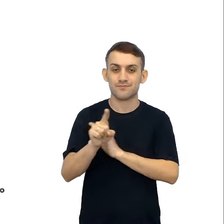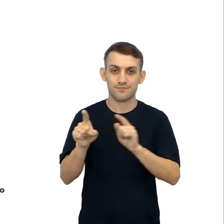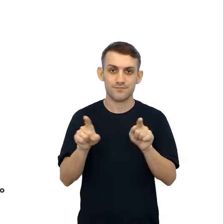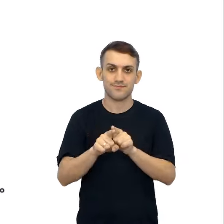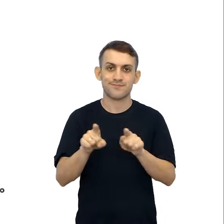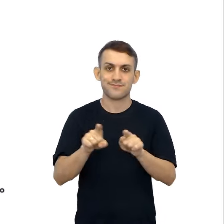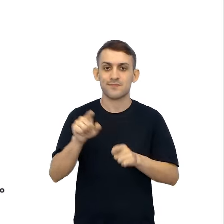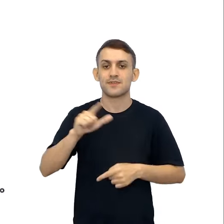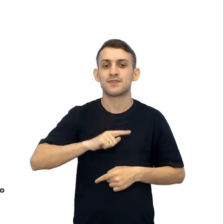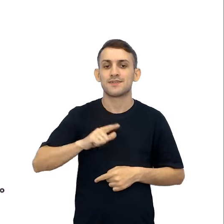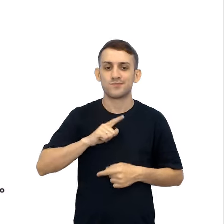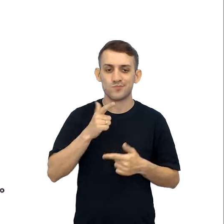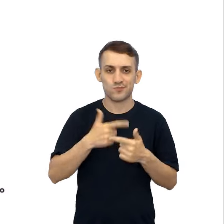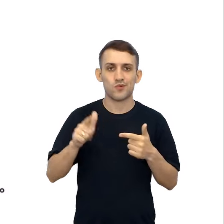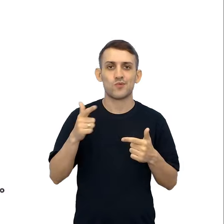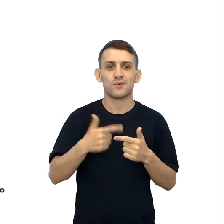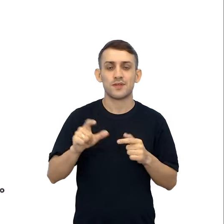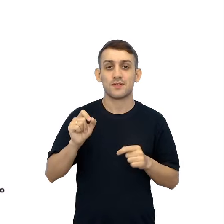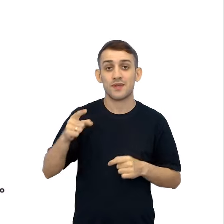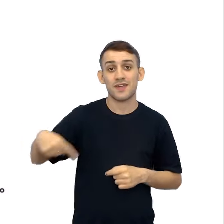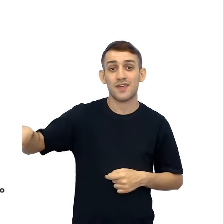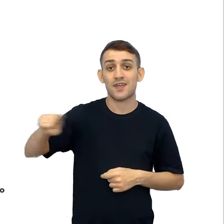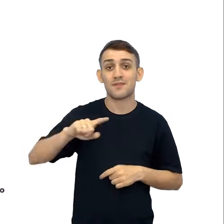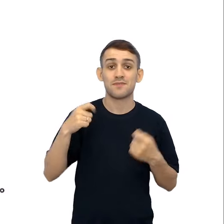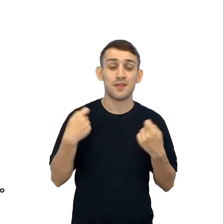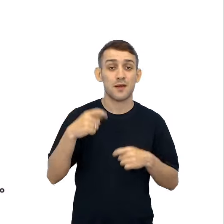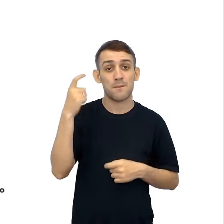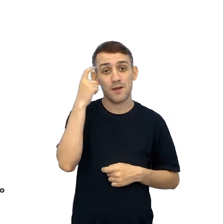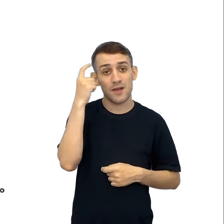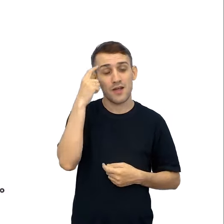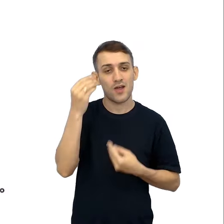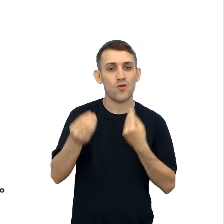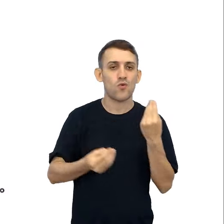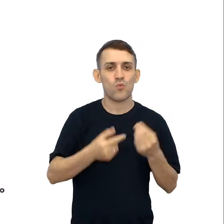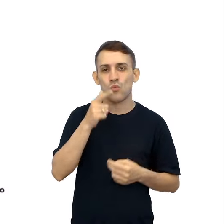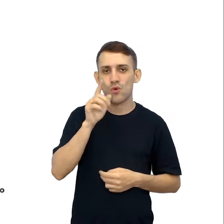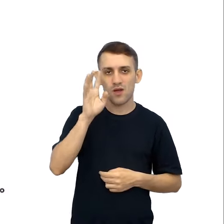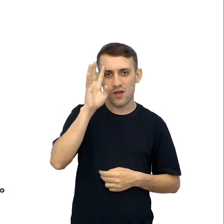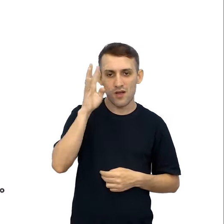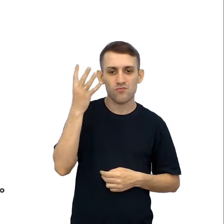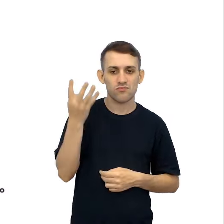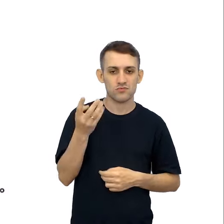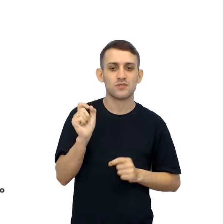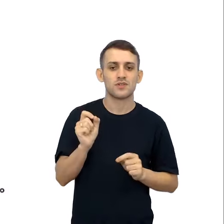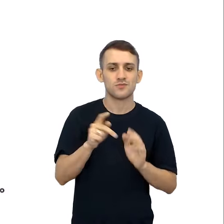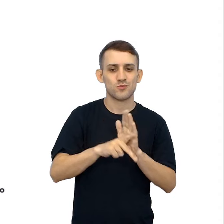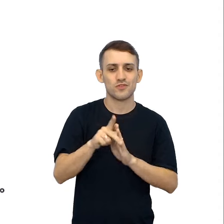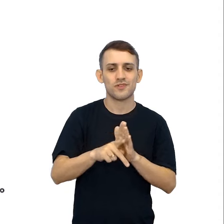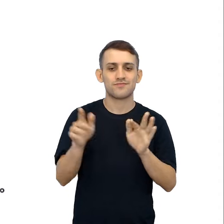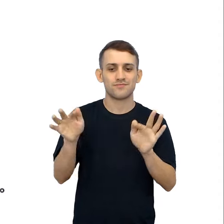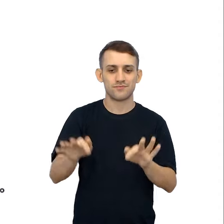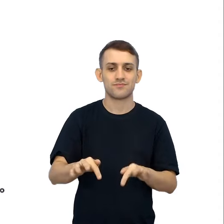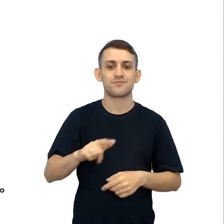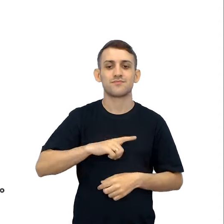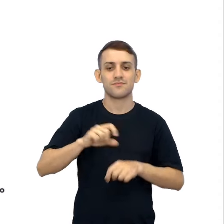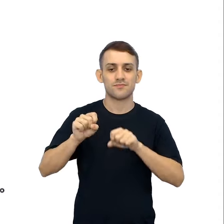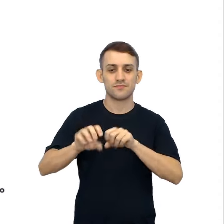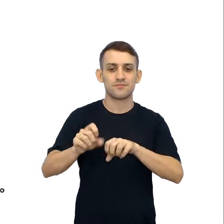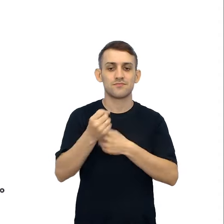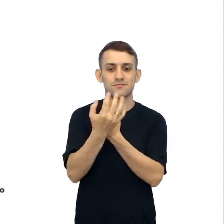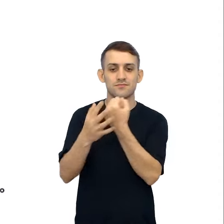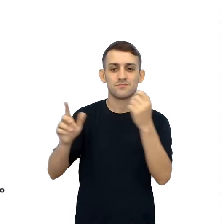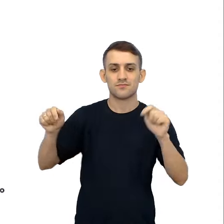uma problematização em que eles têm que pensar como resolver isso ao final do projeto. A educação ambiental